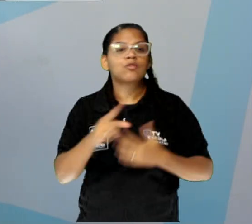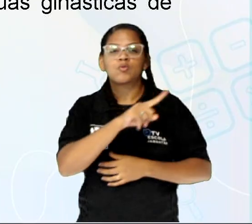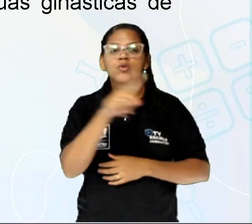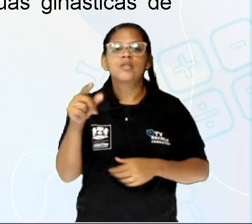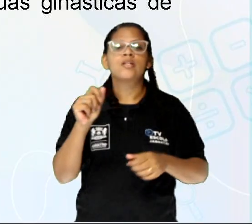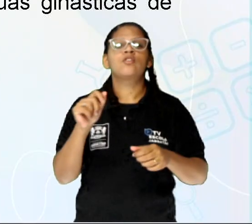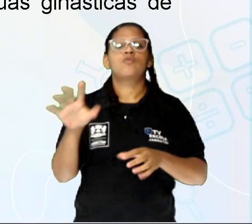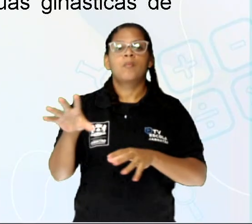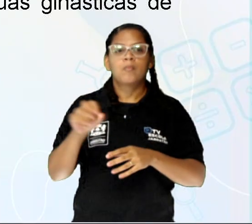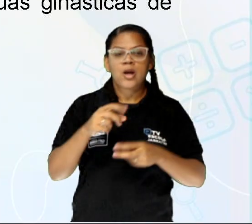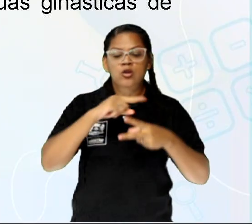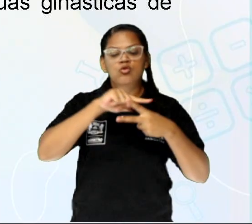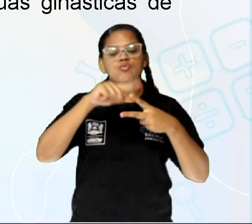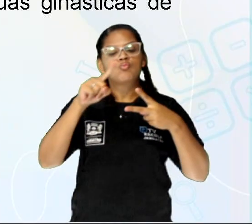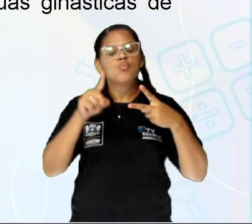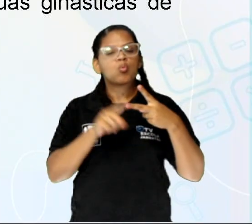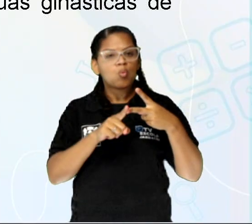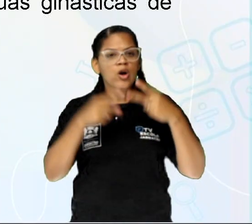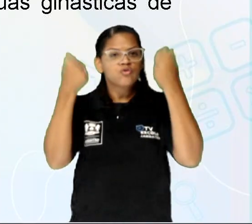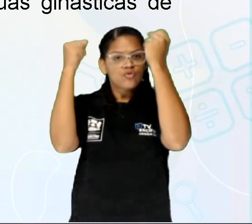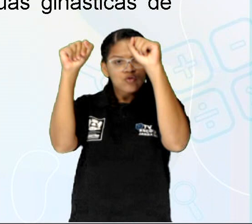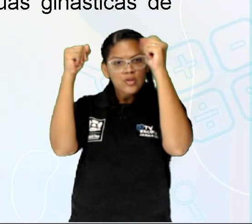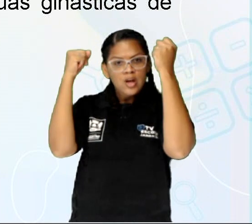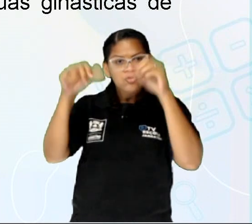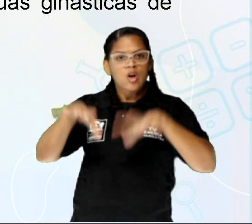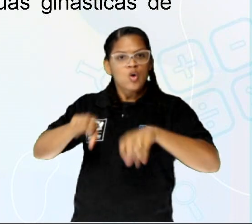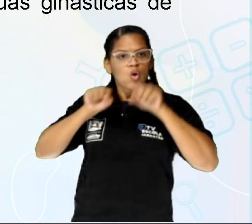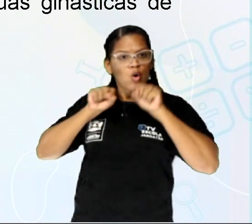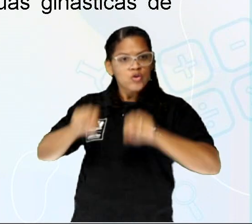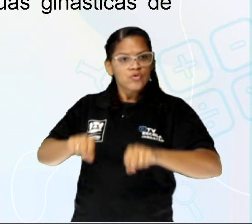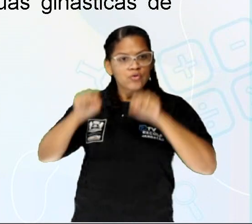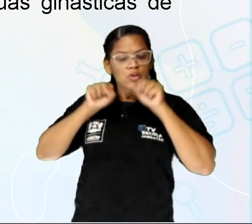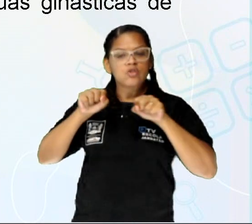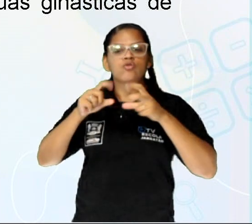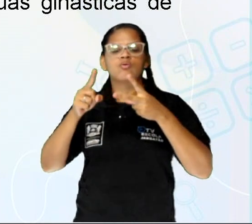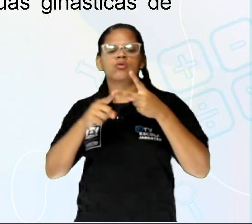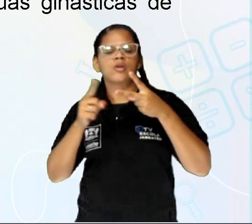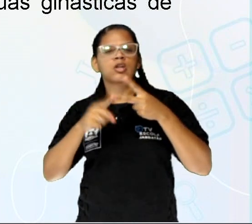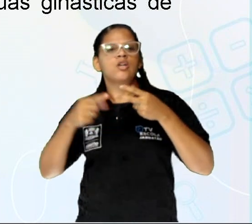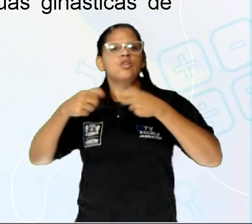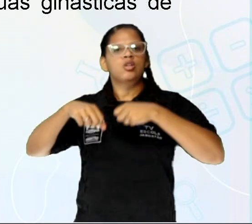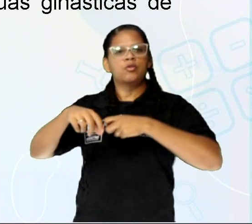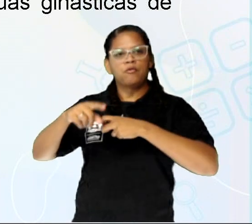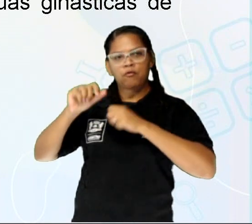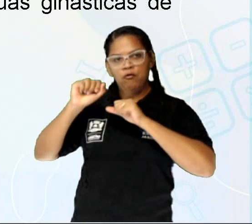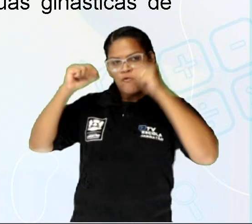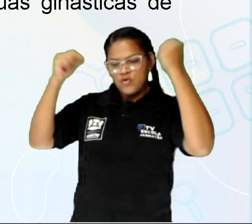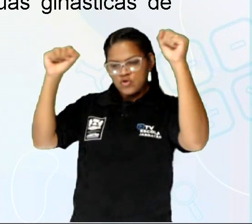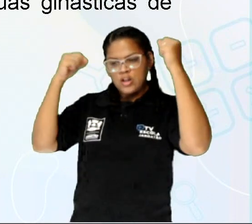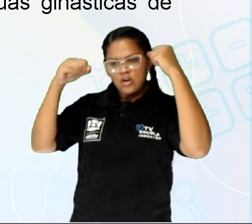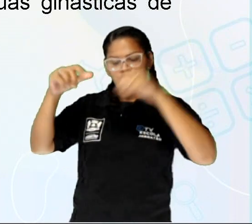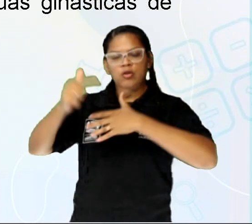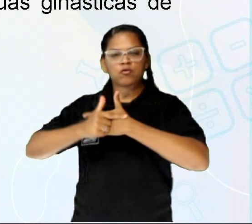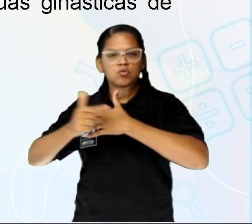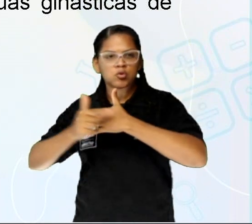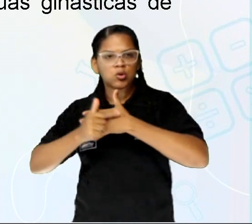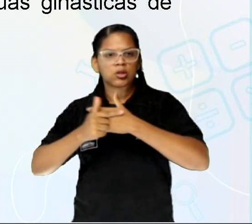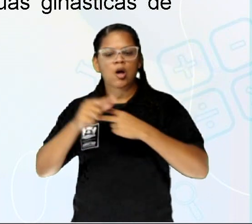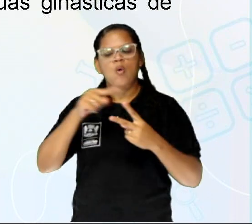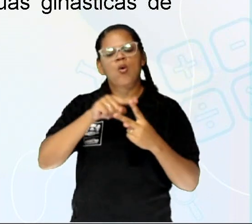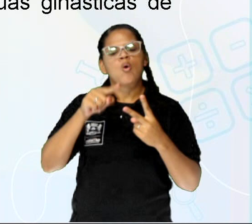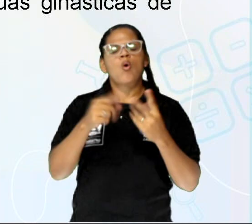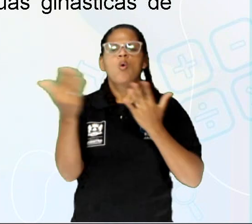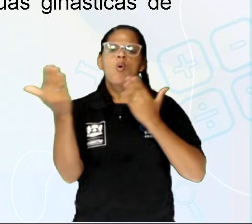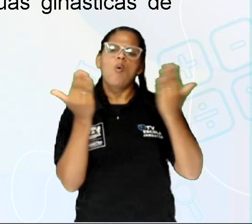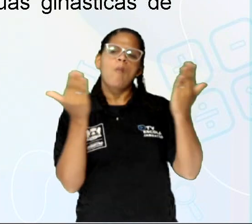ginásticas, né? Façam um comparativo dessas duas ginásticas e vocês façam um texto da comparação entre o crossfit e